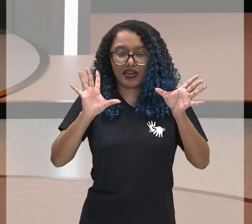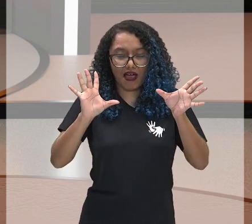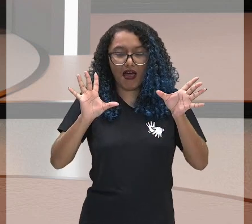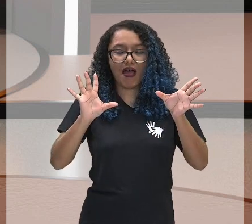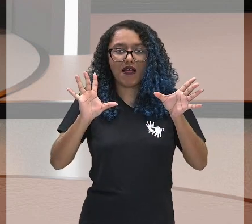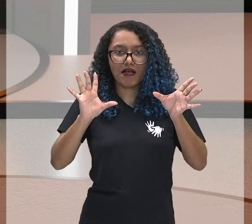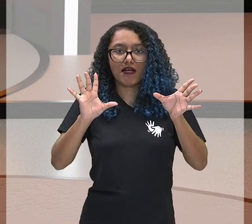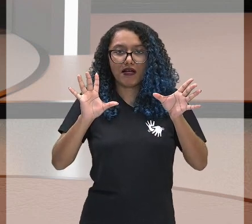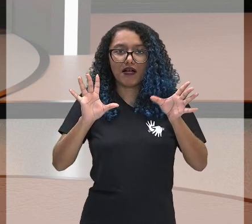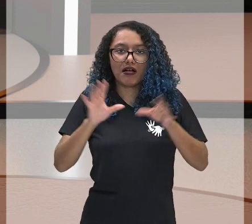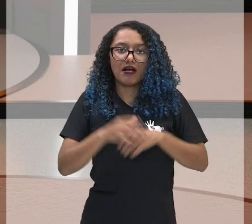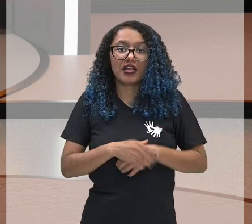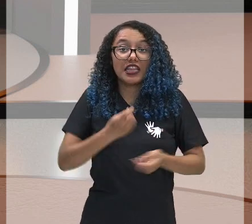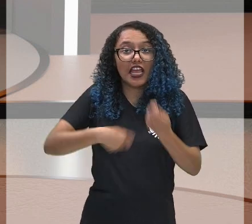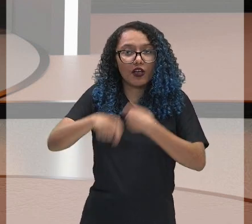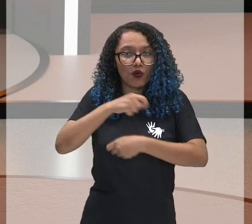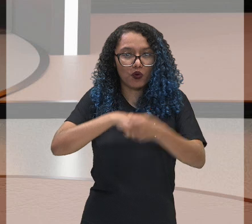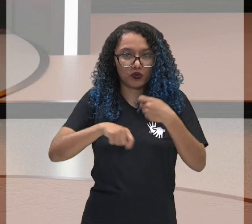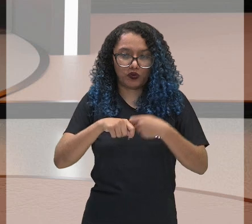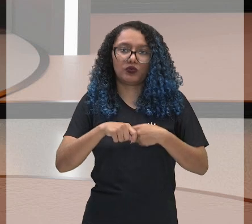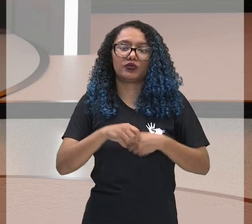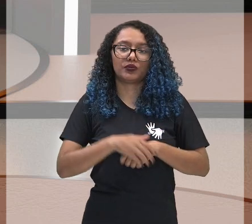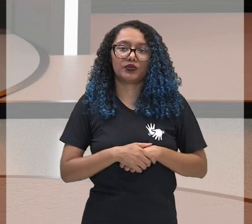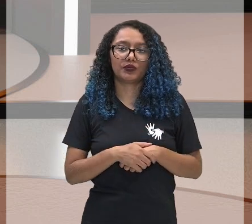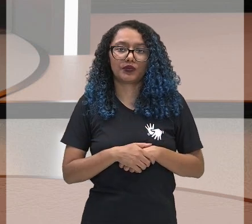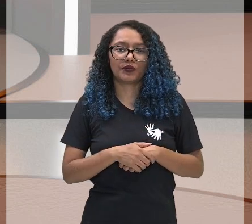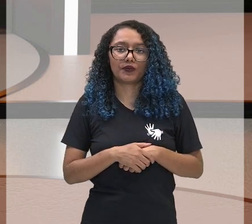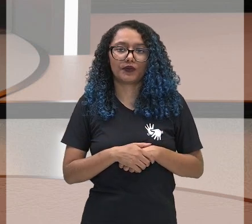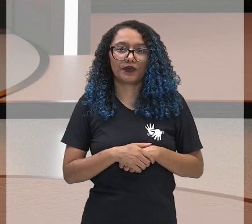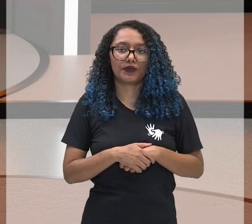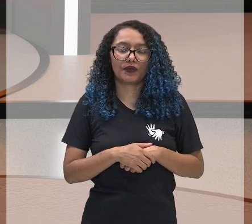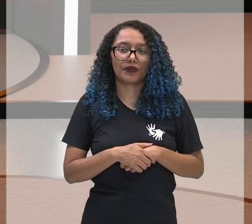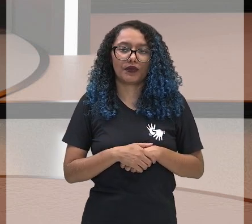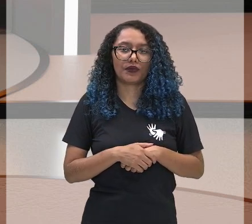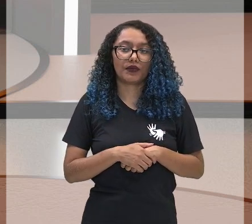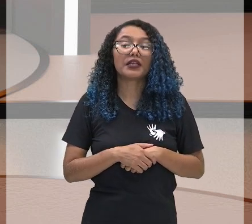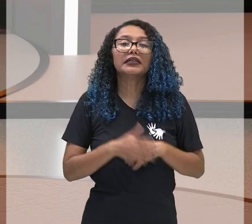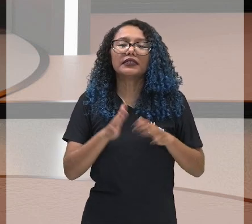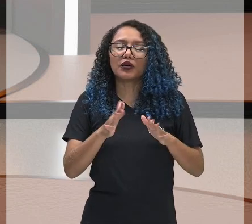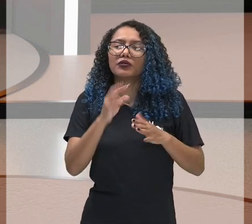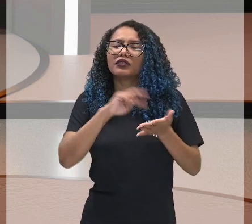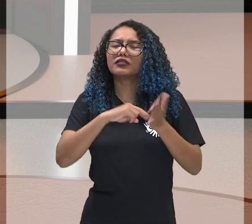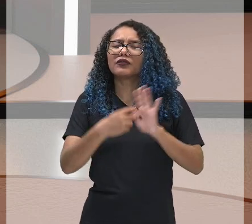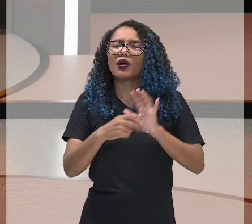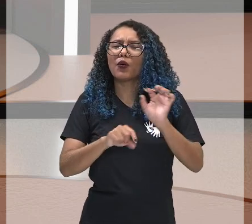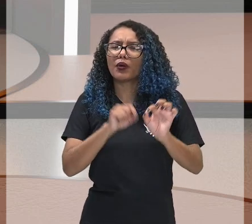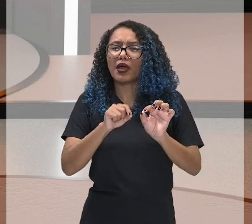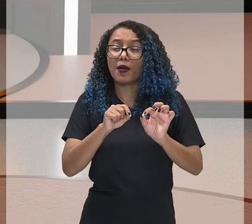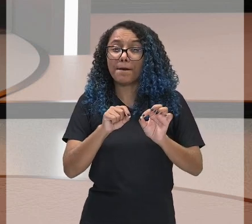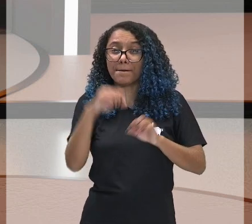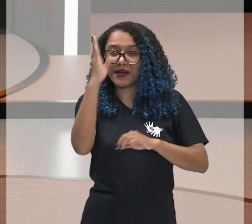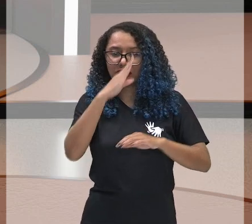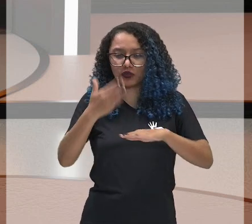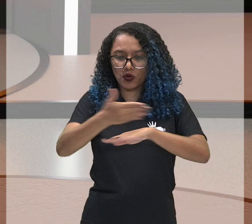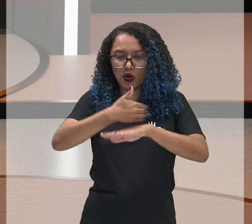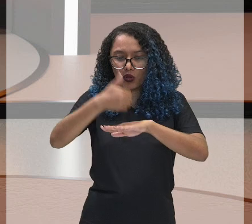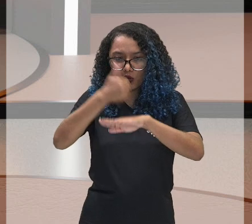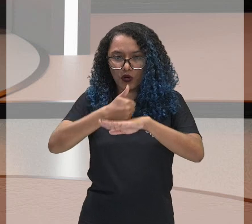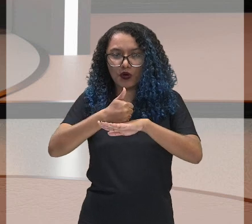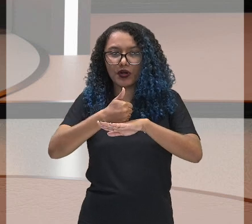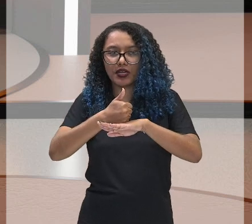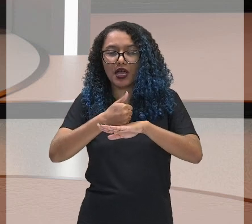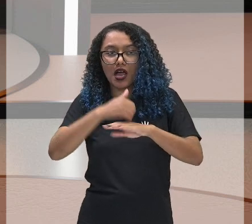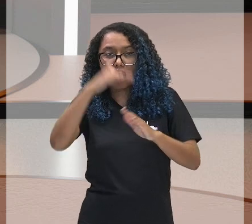abertura queria dizer, gente? A partir daquele momento, o Brasil, como colônia, não estava mais obrigado a obedecer o